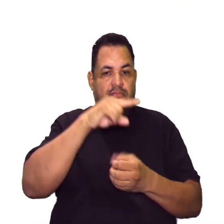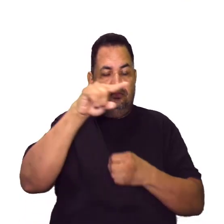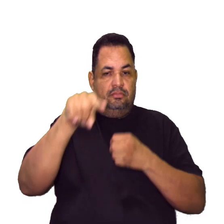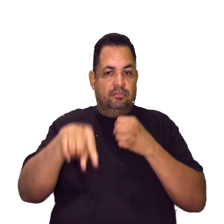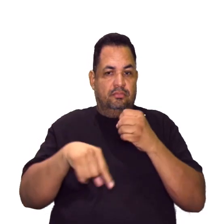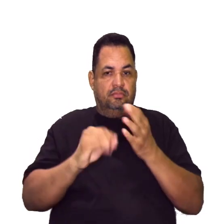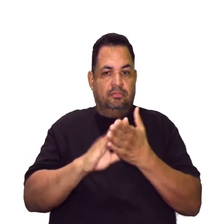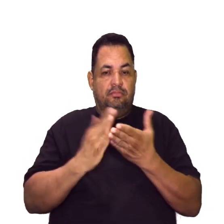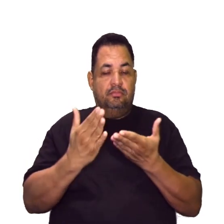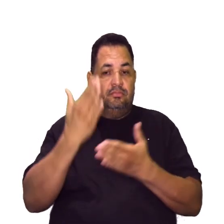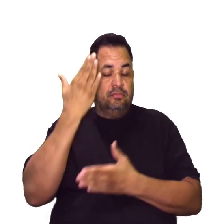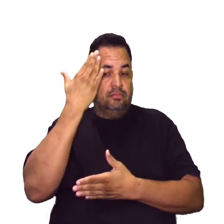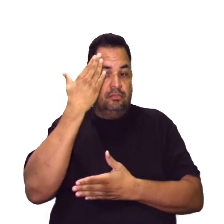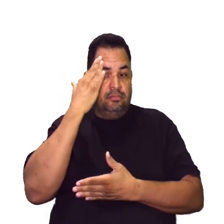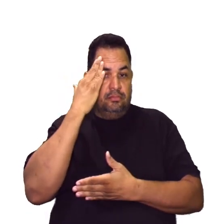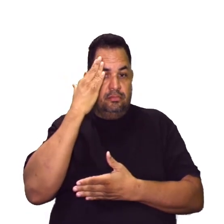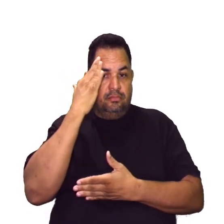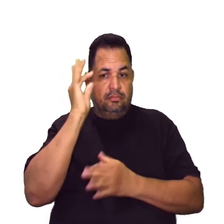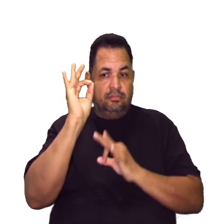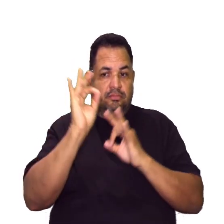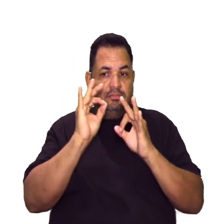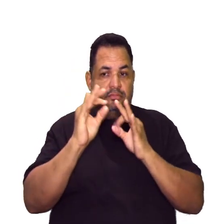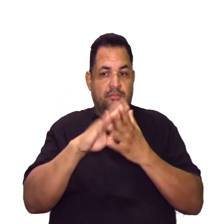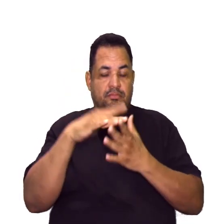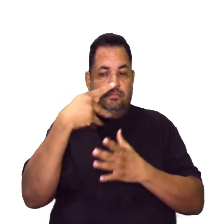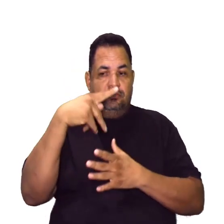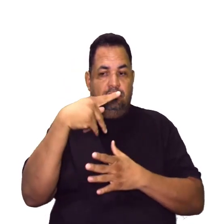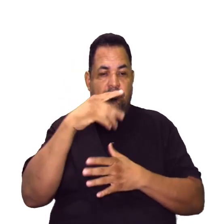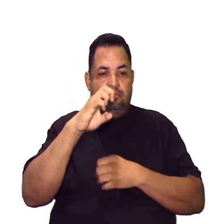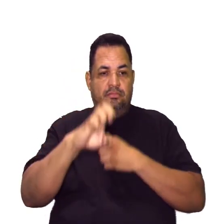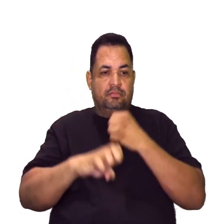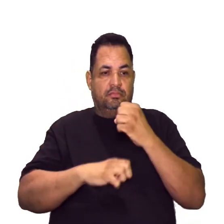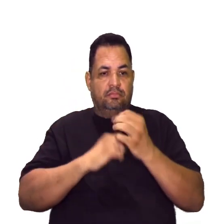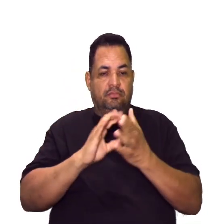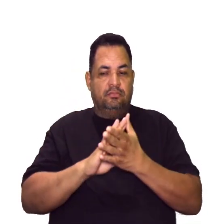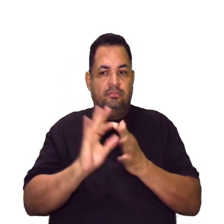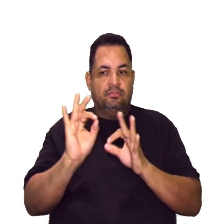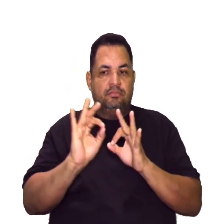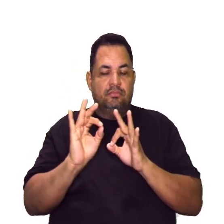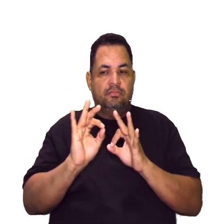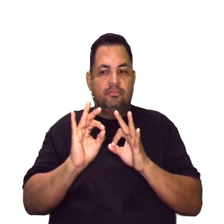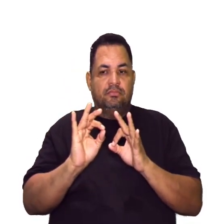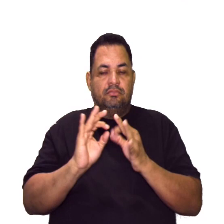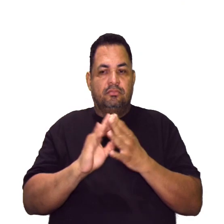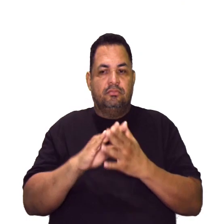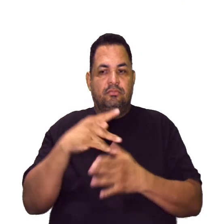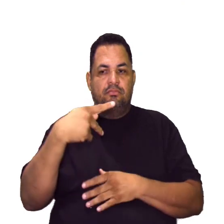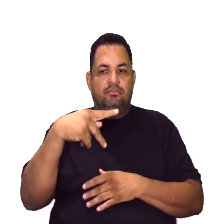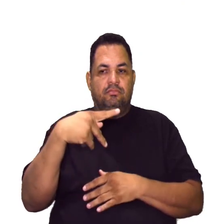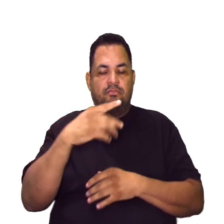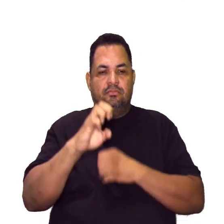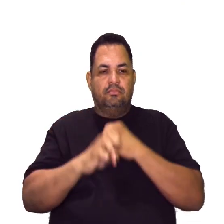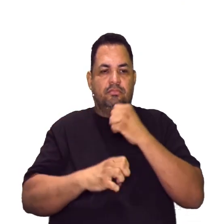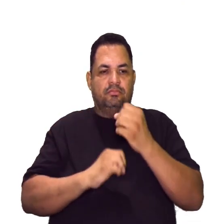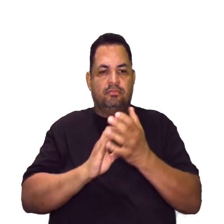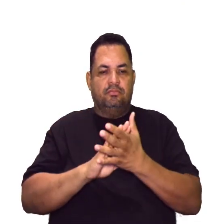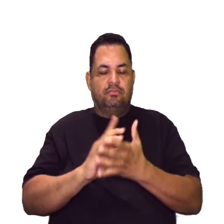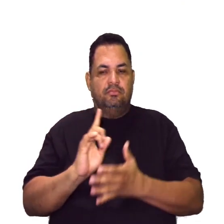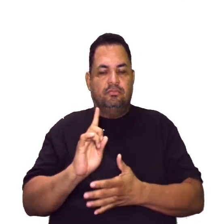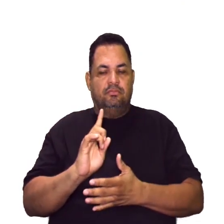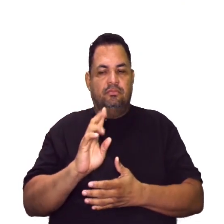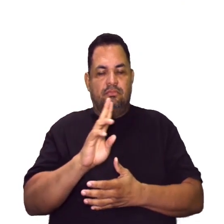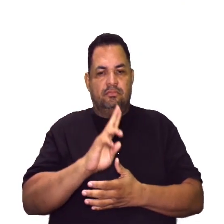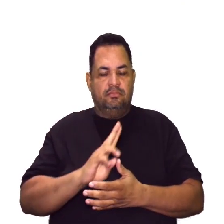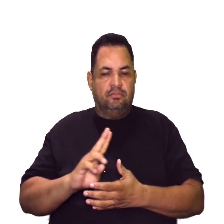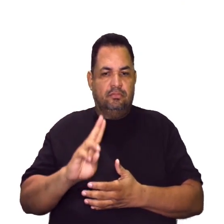entenda por par de elétrons, ok? Os pares de elétrons que não são usados